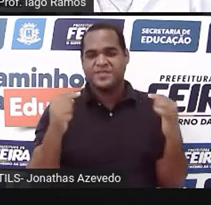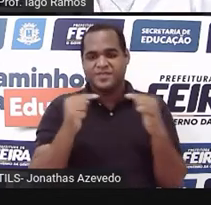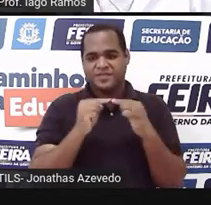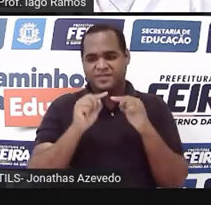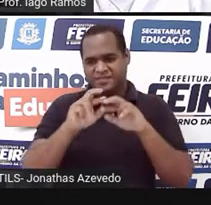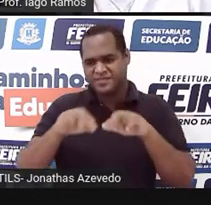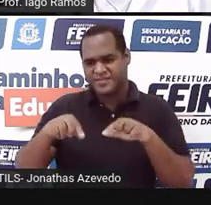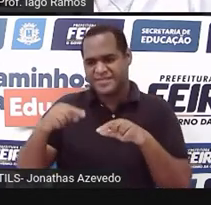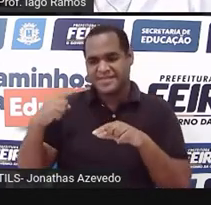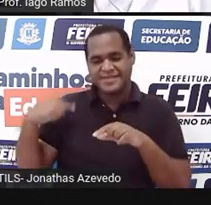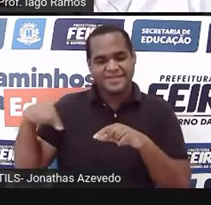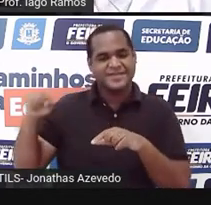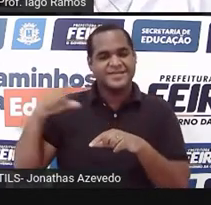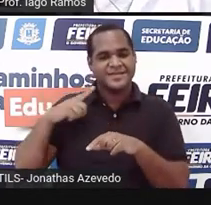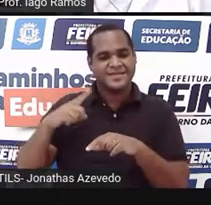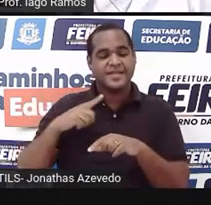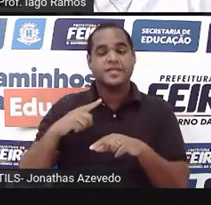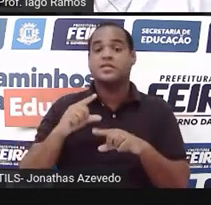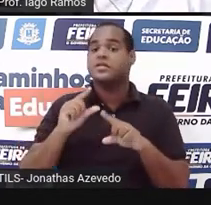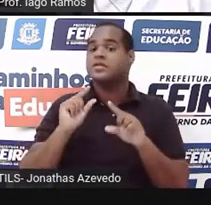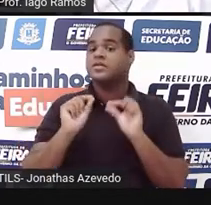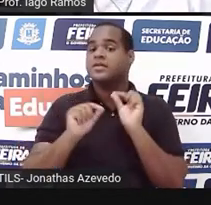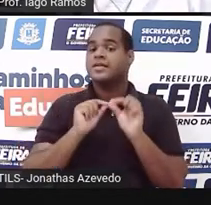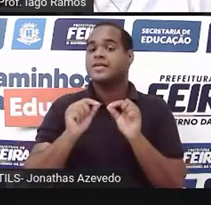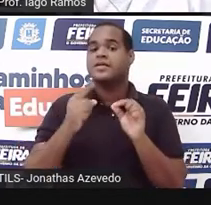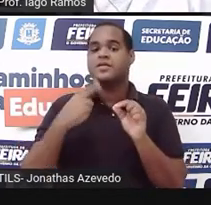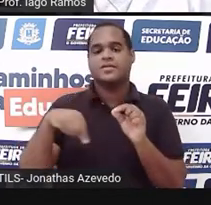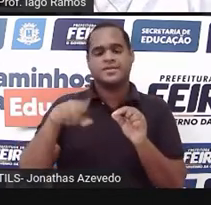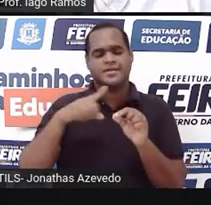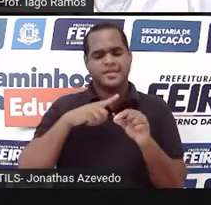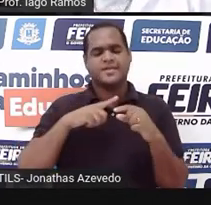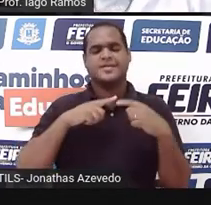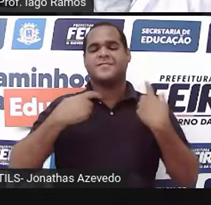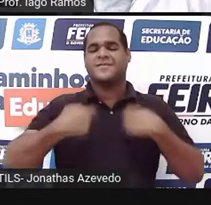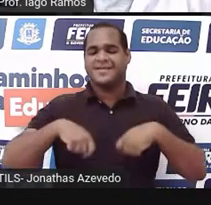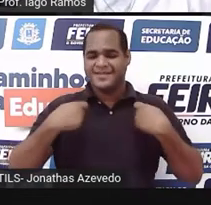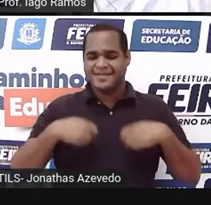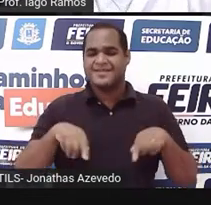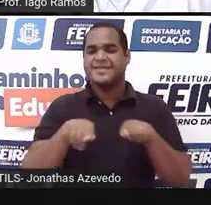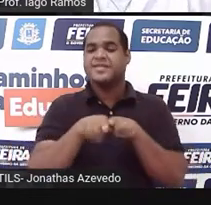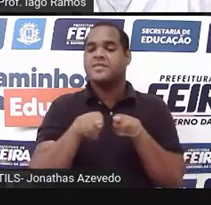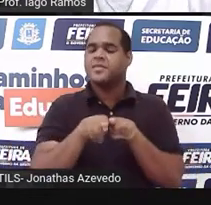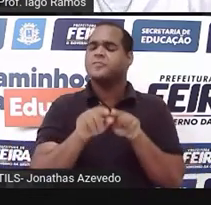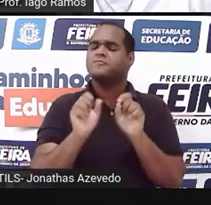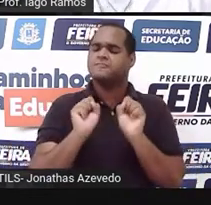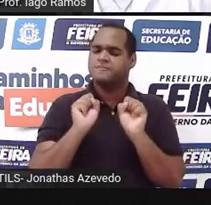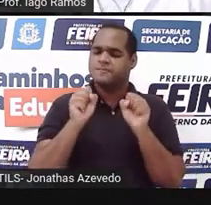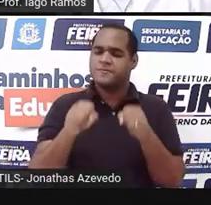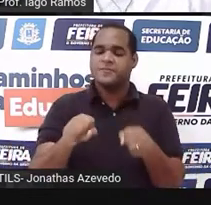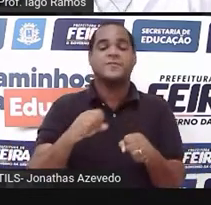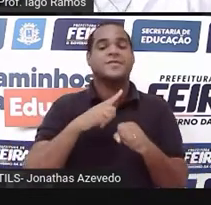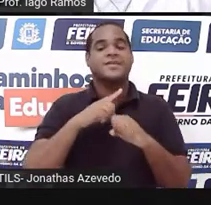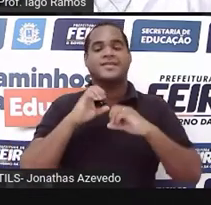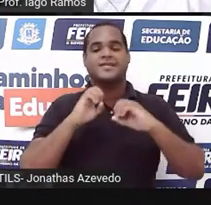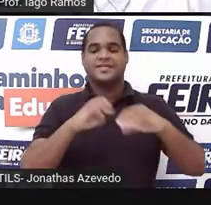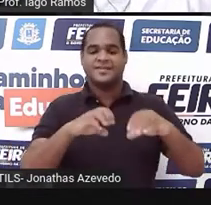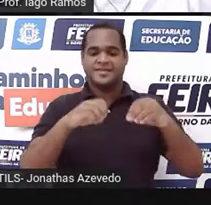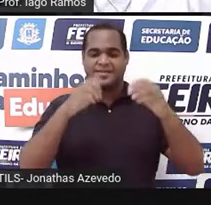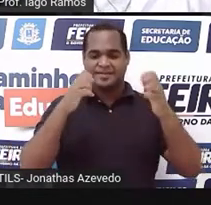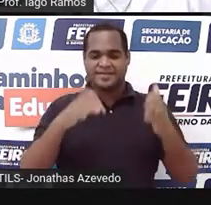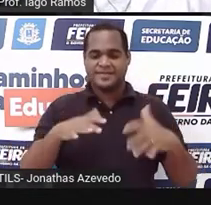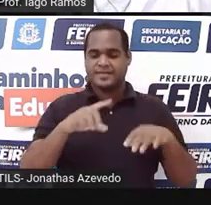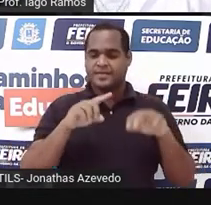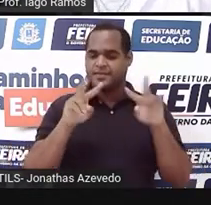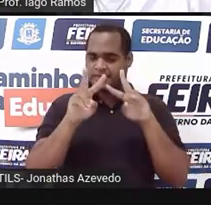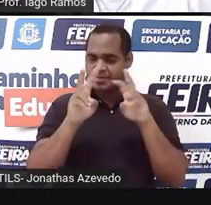série de aulas e essa aqui a gente precisa é também dessa aula para continuar